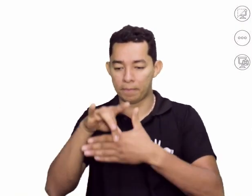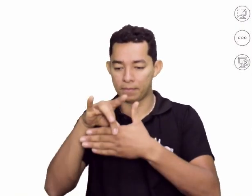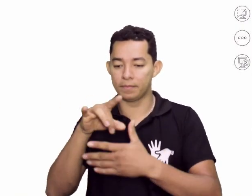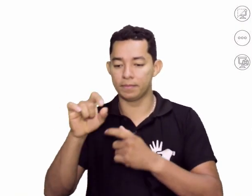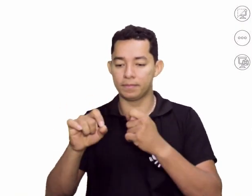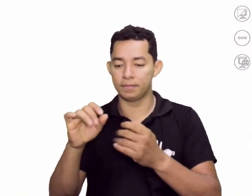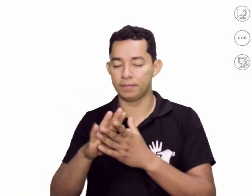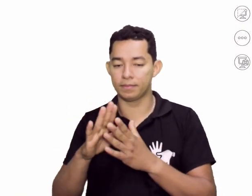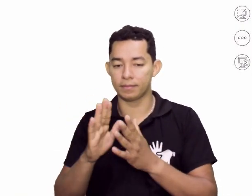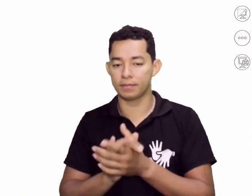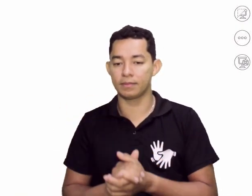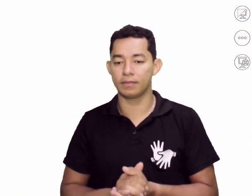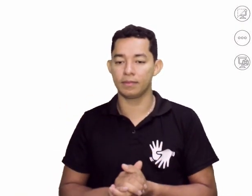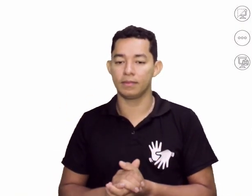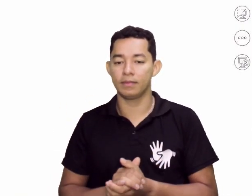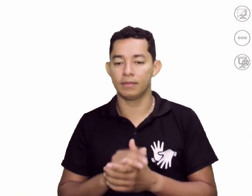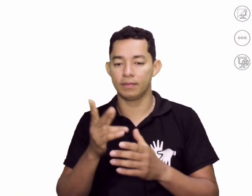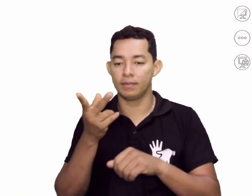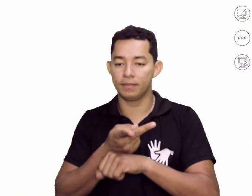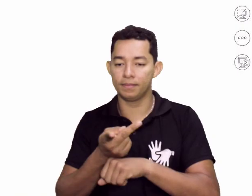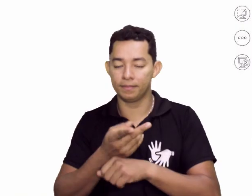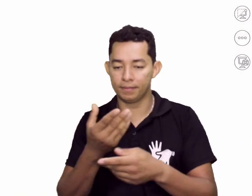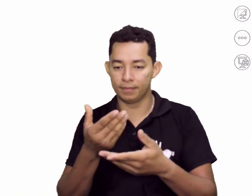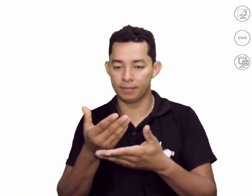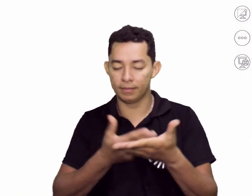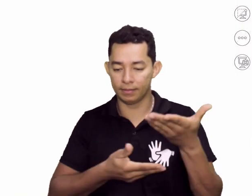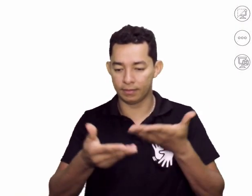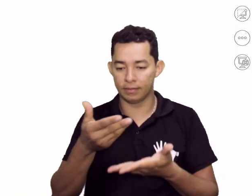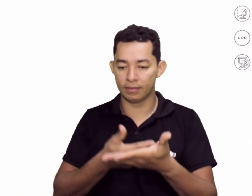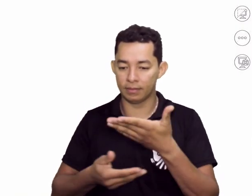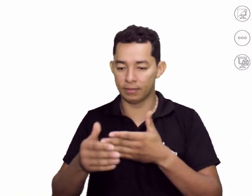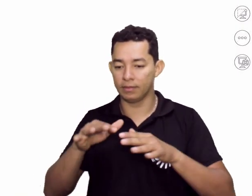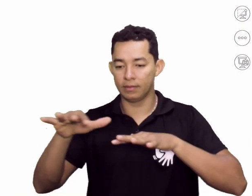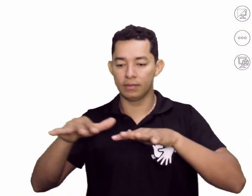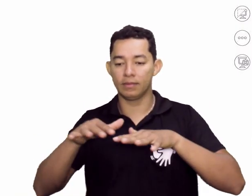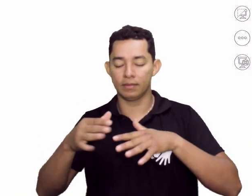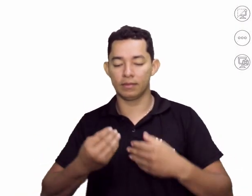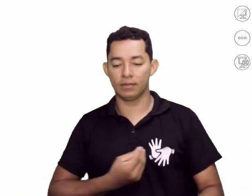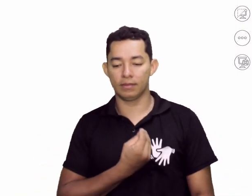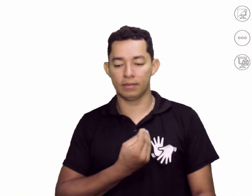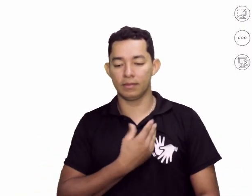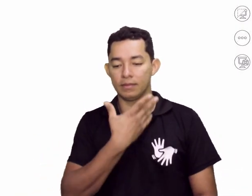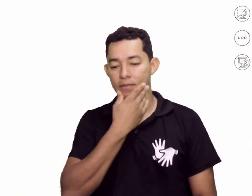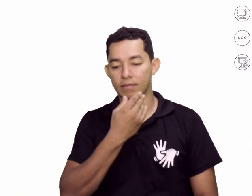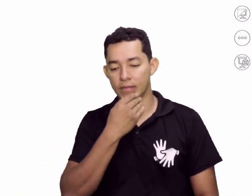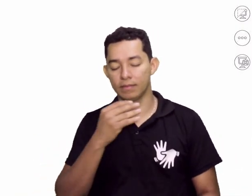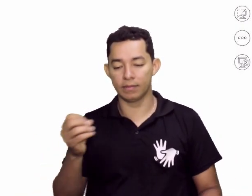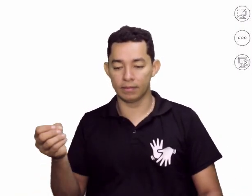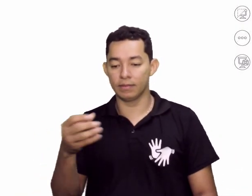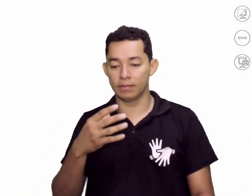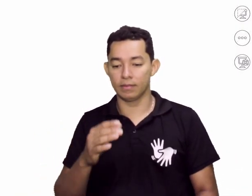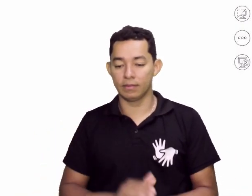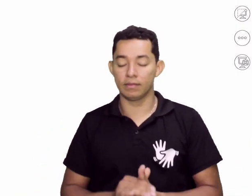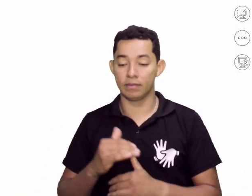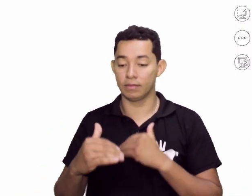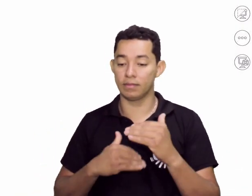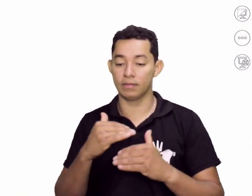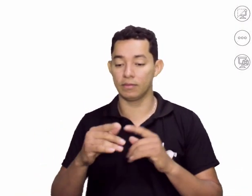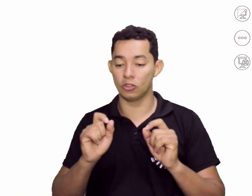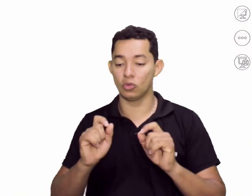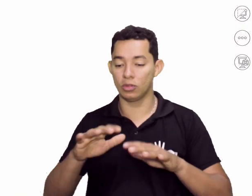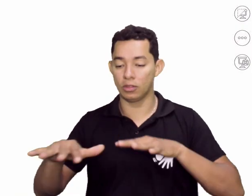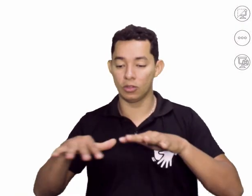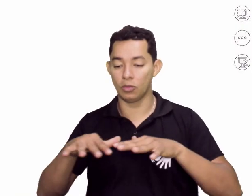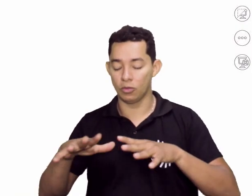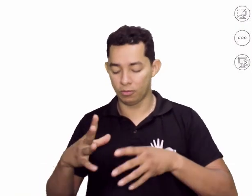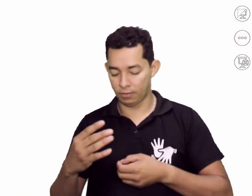dança contemporânea busca relacionar os movimentos à vida do homem moderno, construindo o movimento